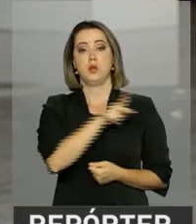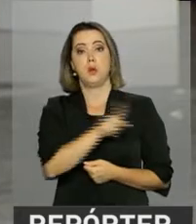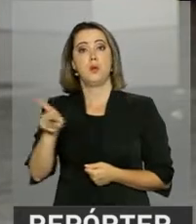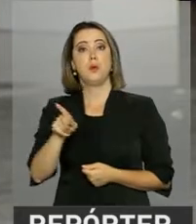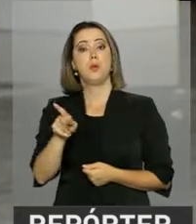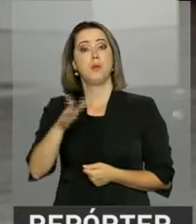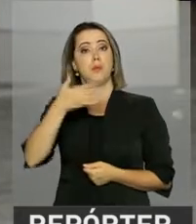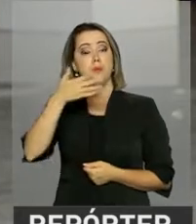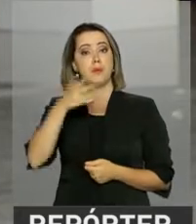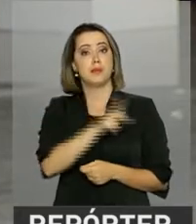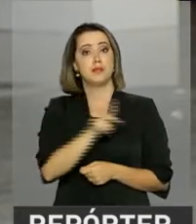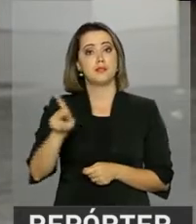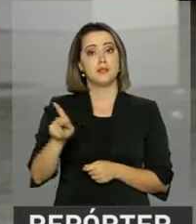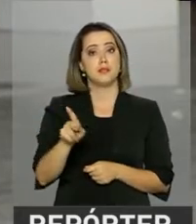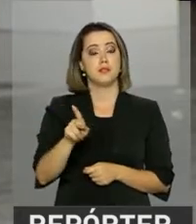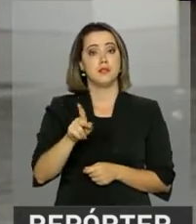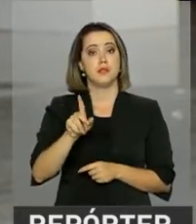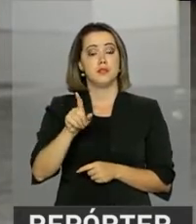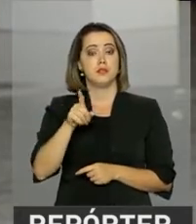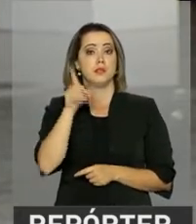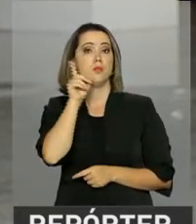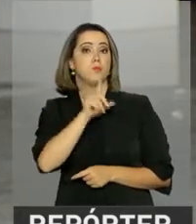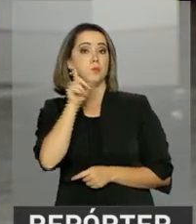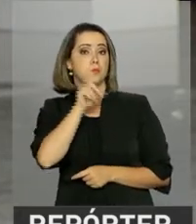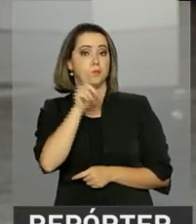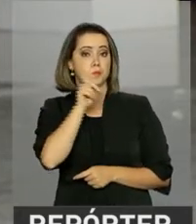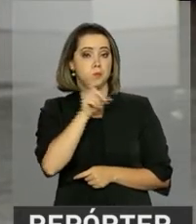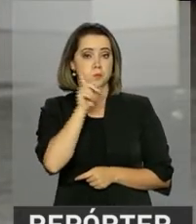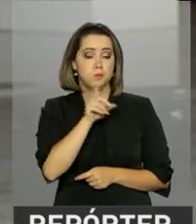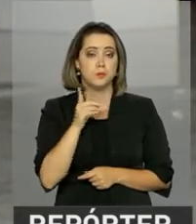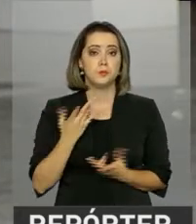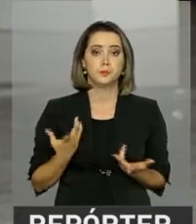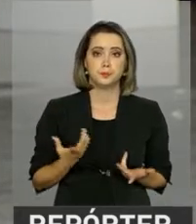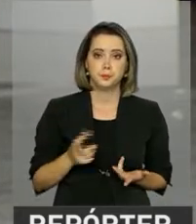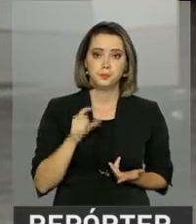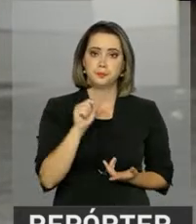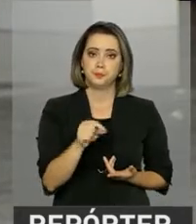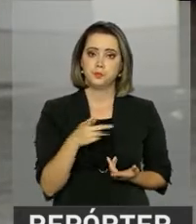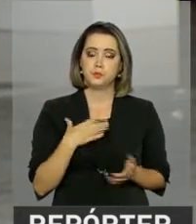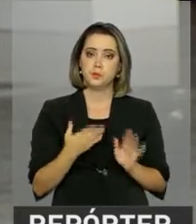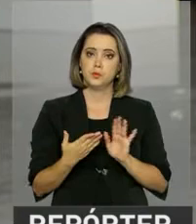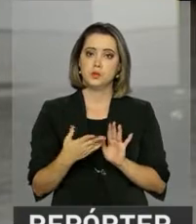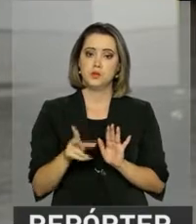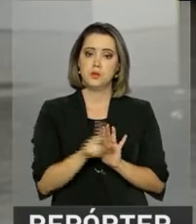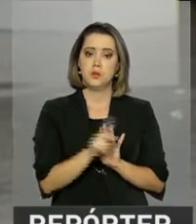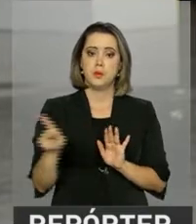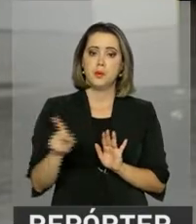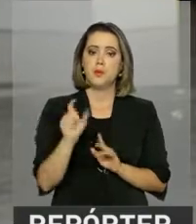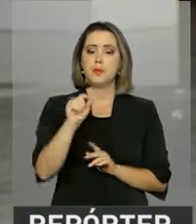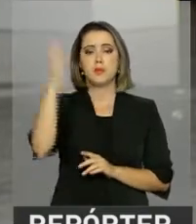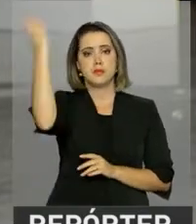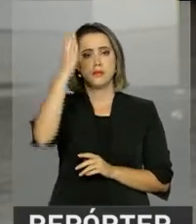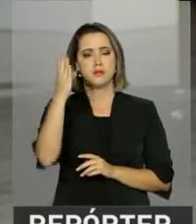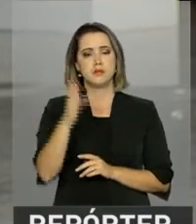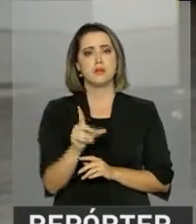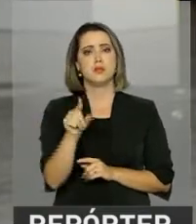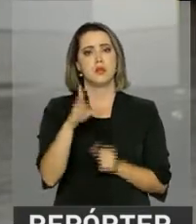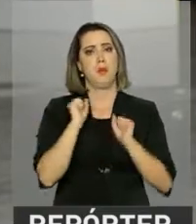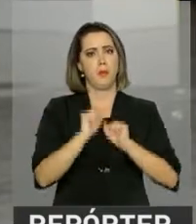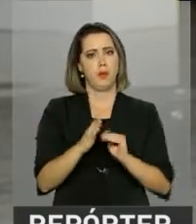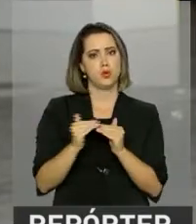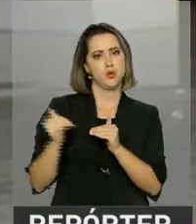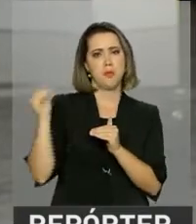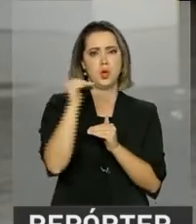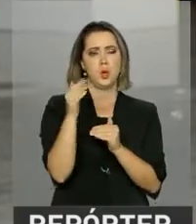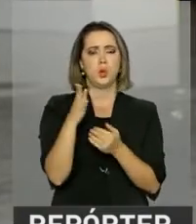depois da eleição do presidente dos estados unidos dono detran-pe a presidência do país ou seja pode aumentar a